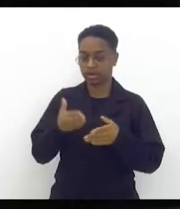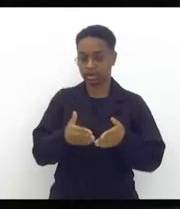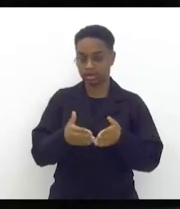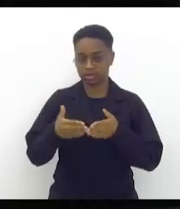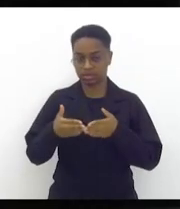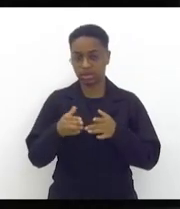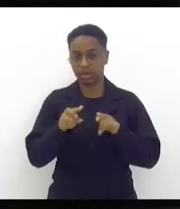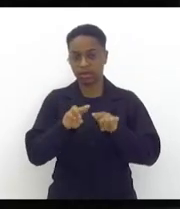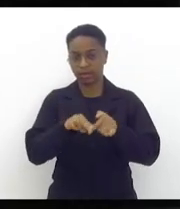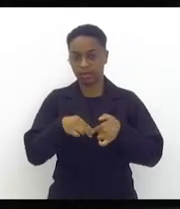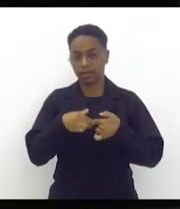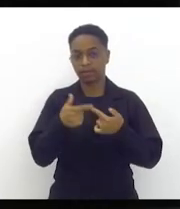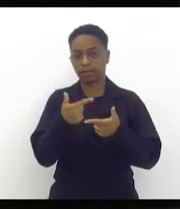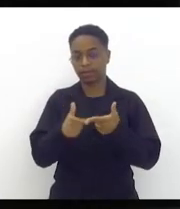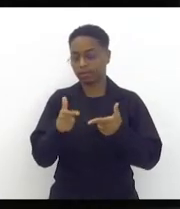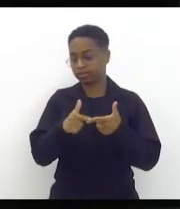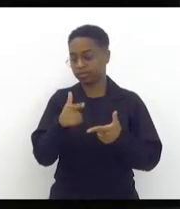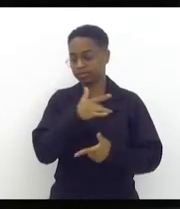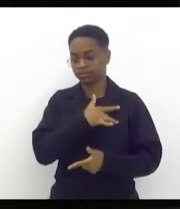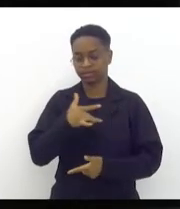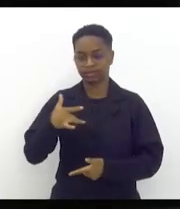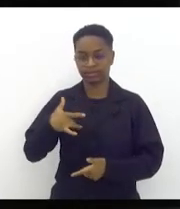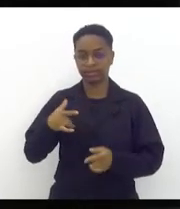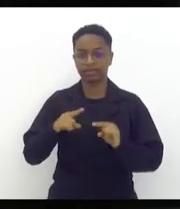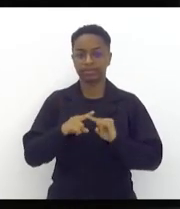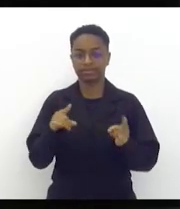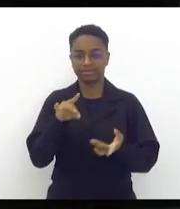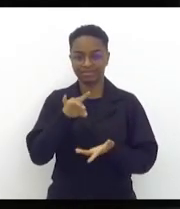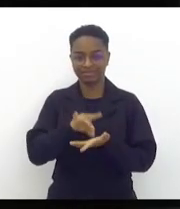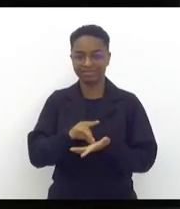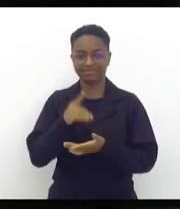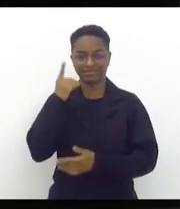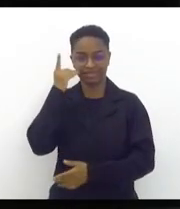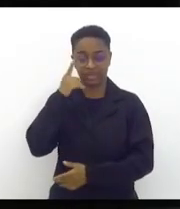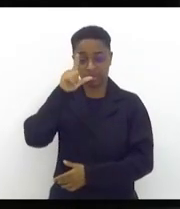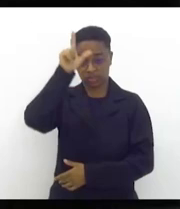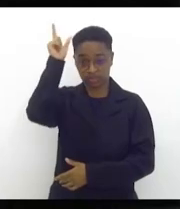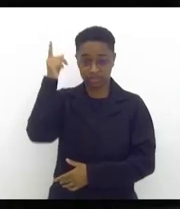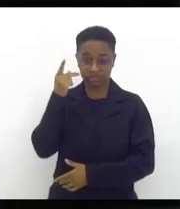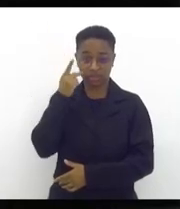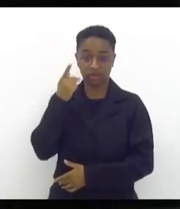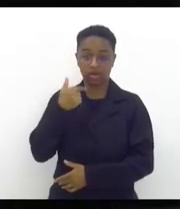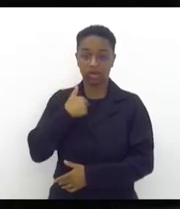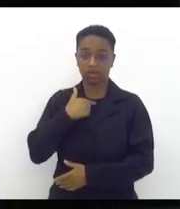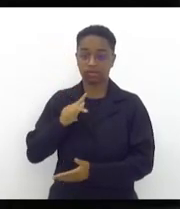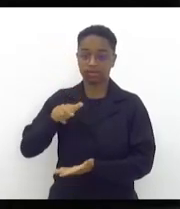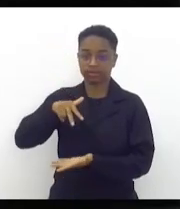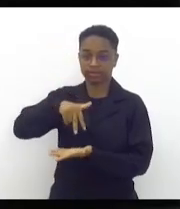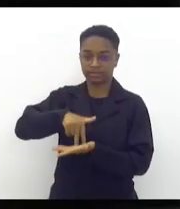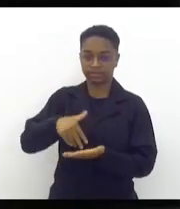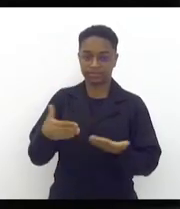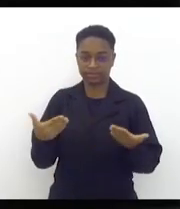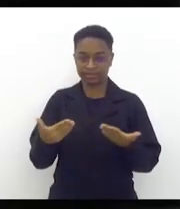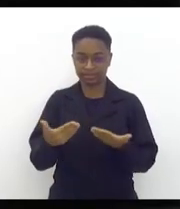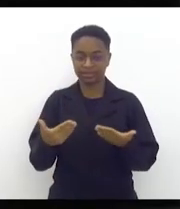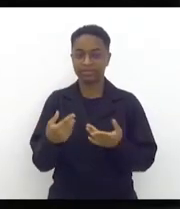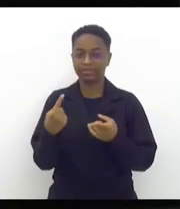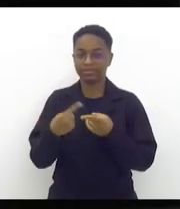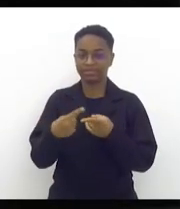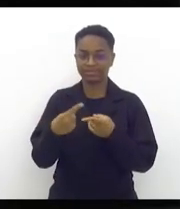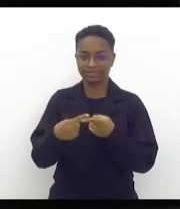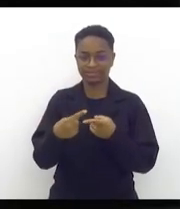problemas de saúde. E, na verdade, deputado Luiz Paulo, eu assumo essa tribuna para fazer